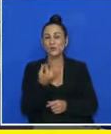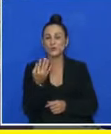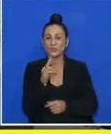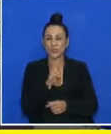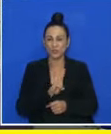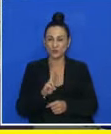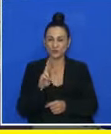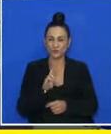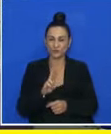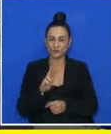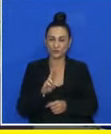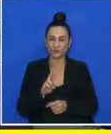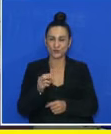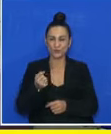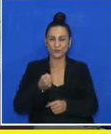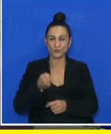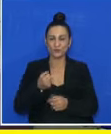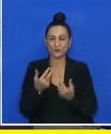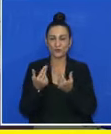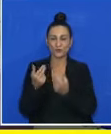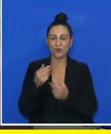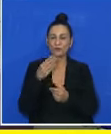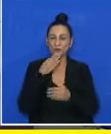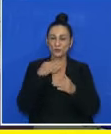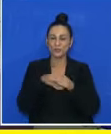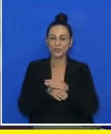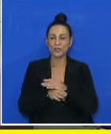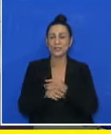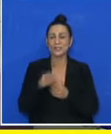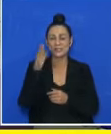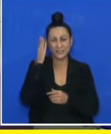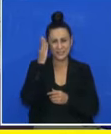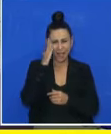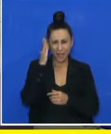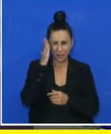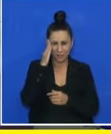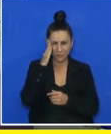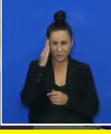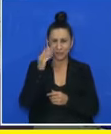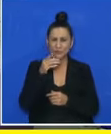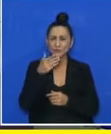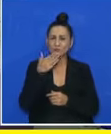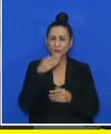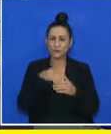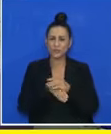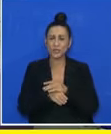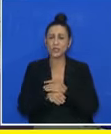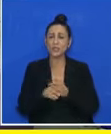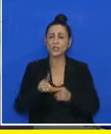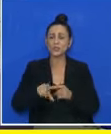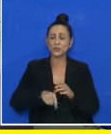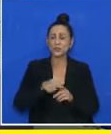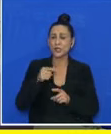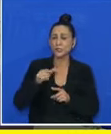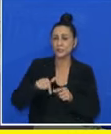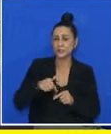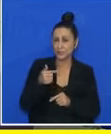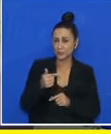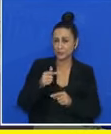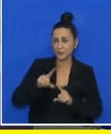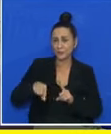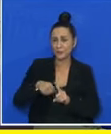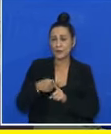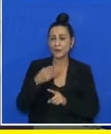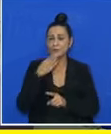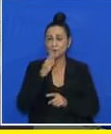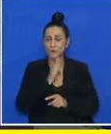mesmo universo de números da Time Mania. Na Time Mania, você sabe, né? São sorteados 7 números e um time do coração, e você ganha acertando